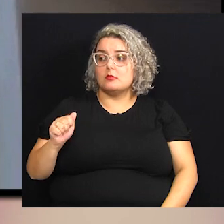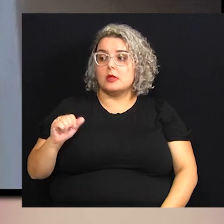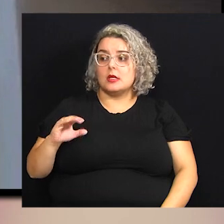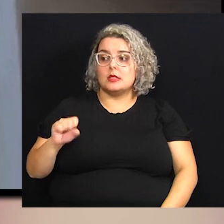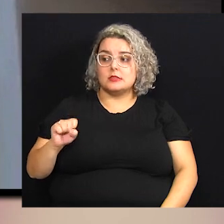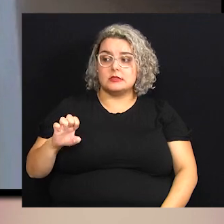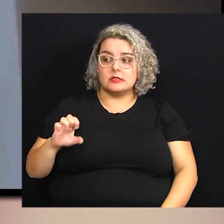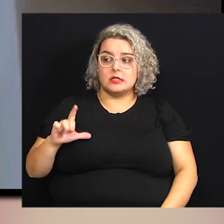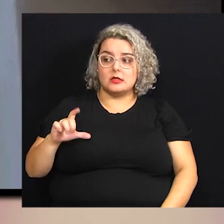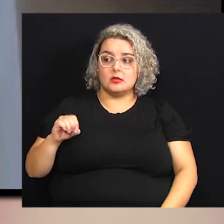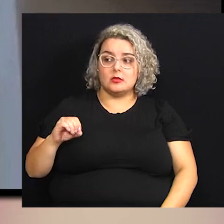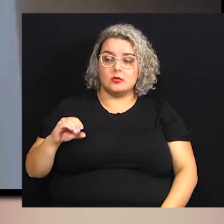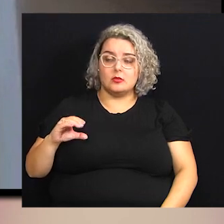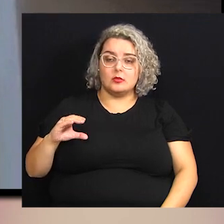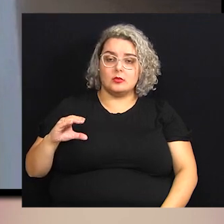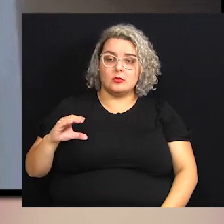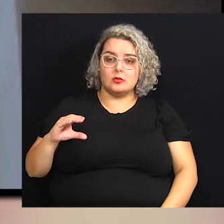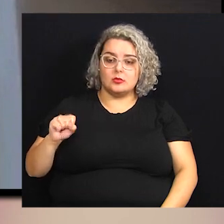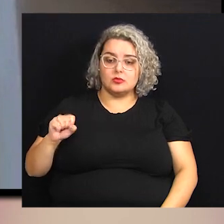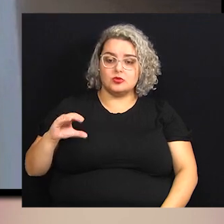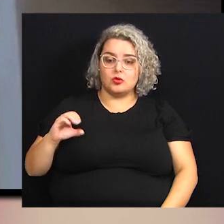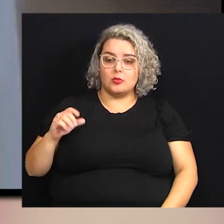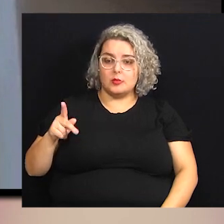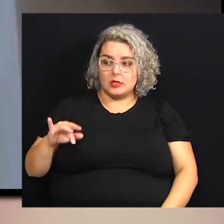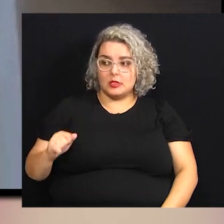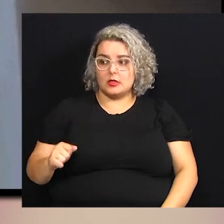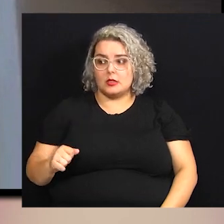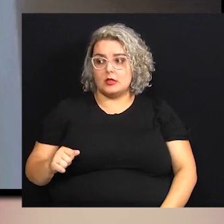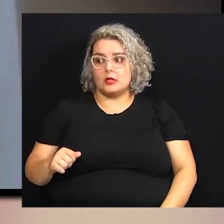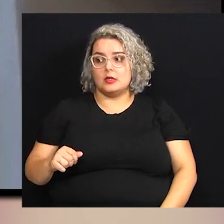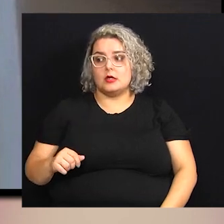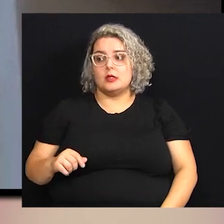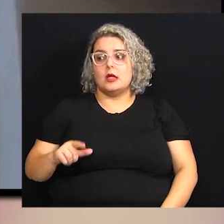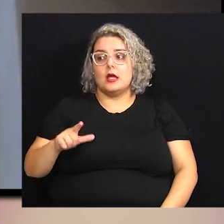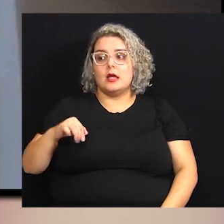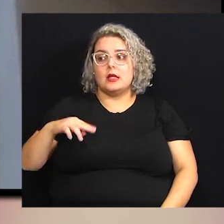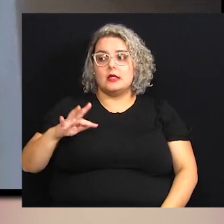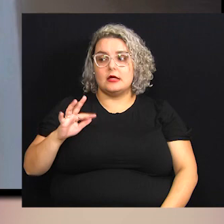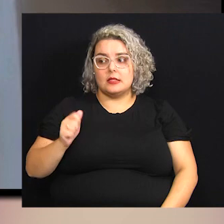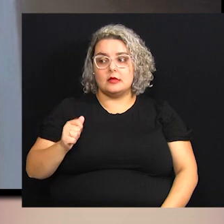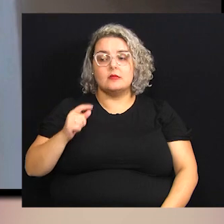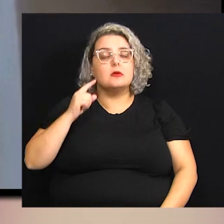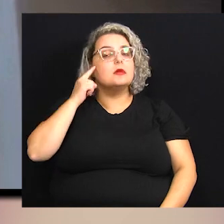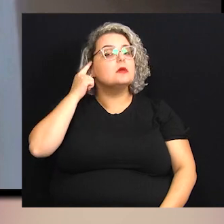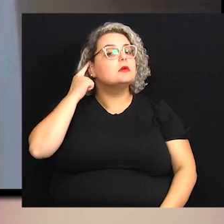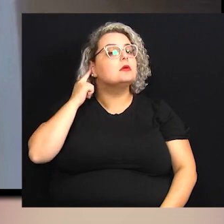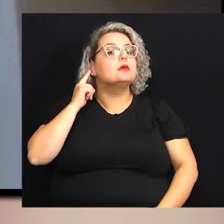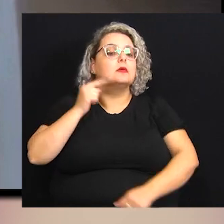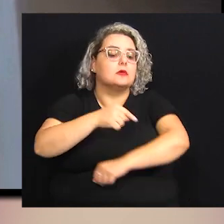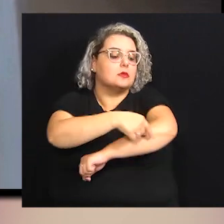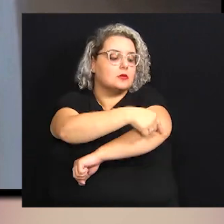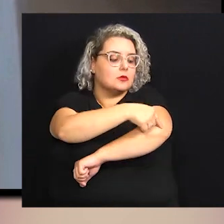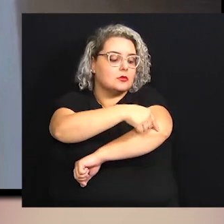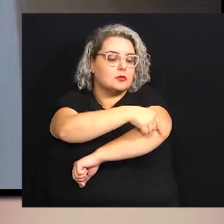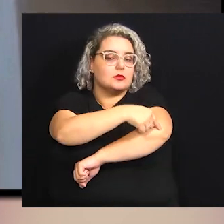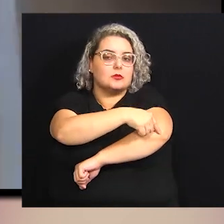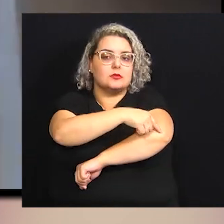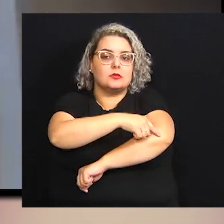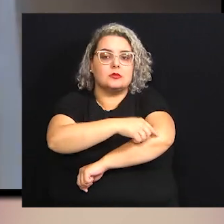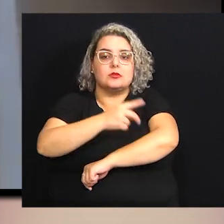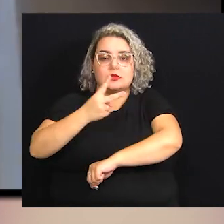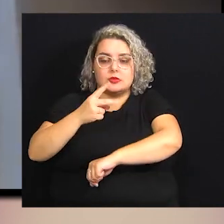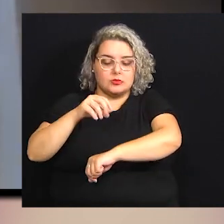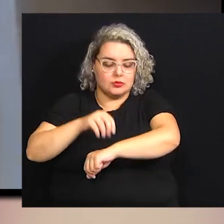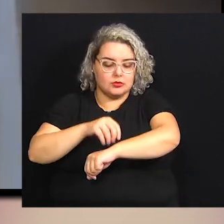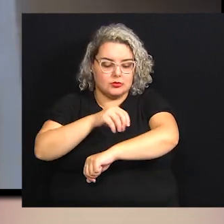a baciloscopia. A baciloscopia, você colhe a linfa da orelha, do cotovelo e às vezes de